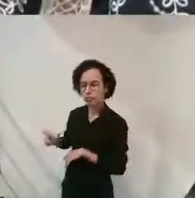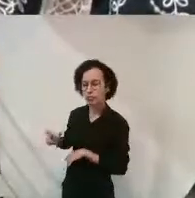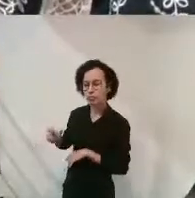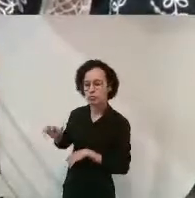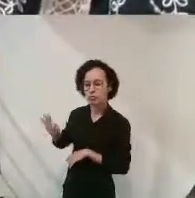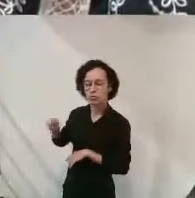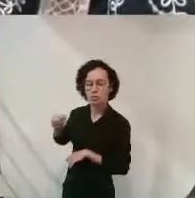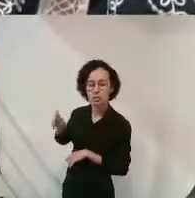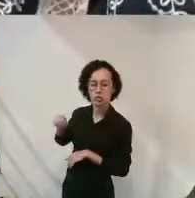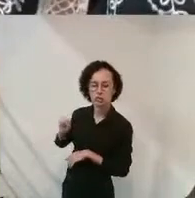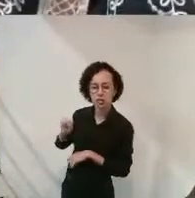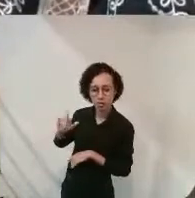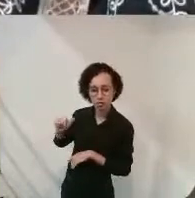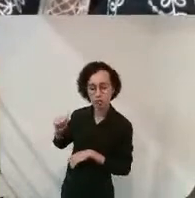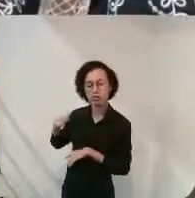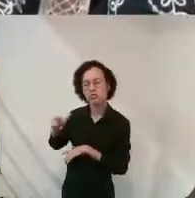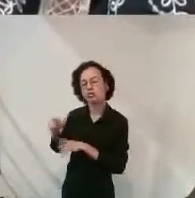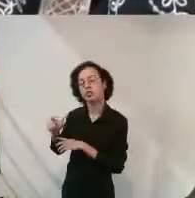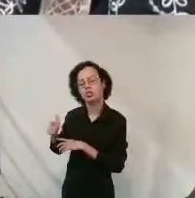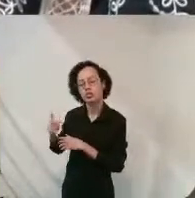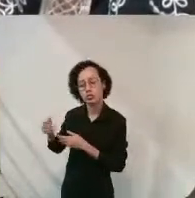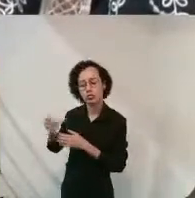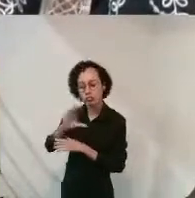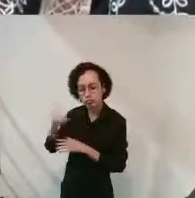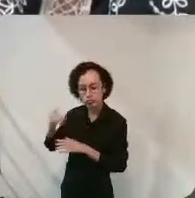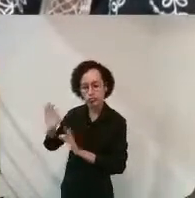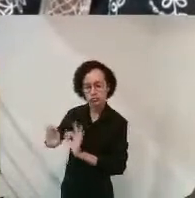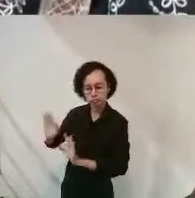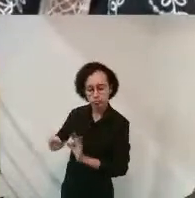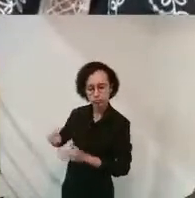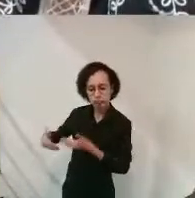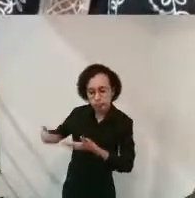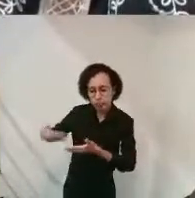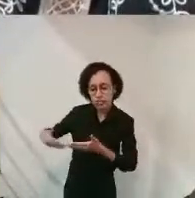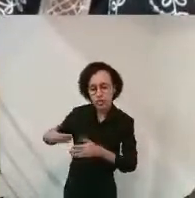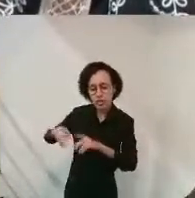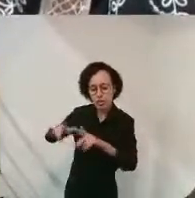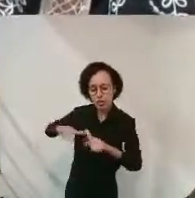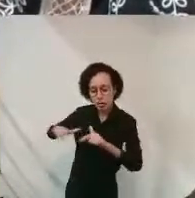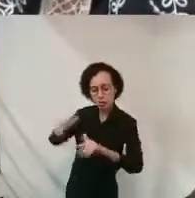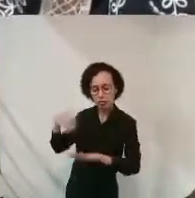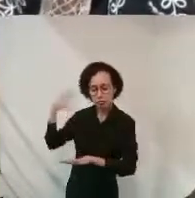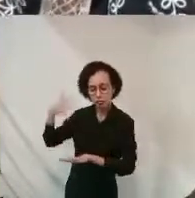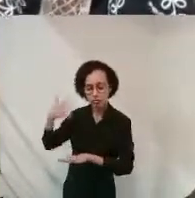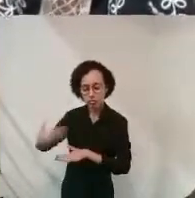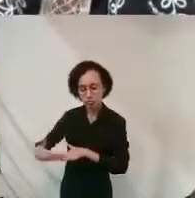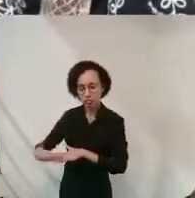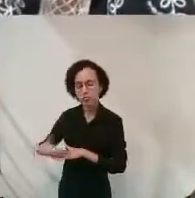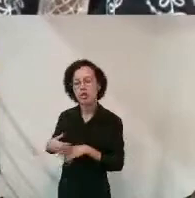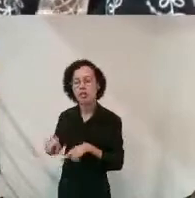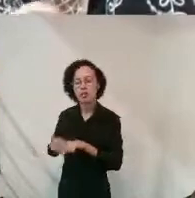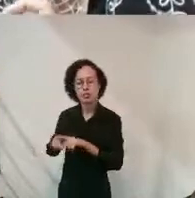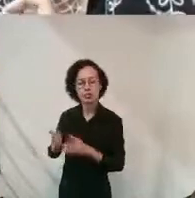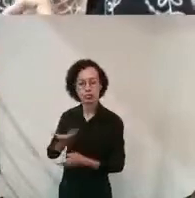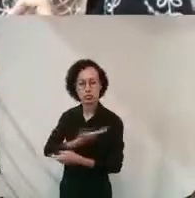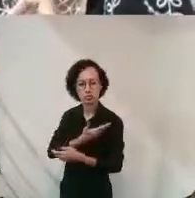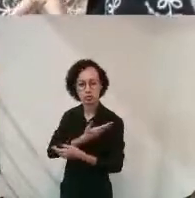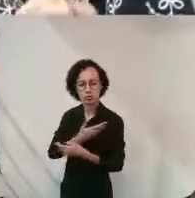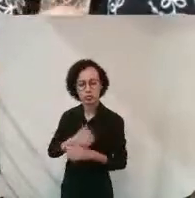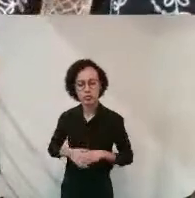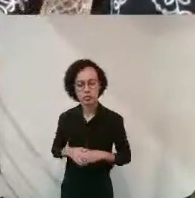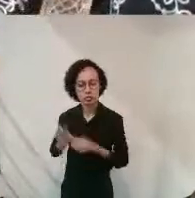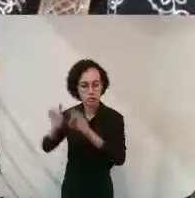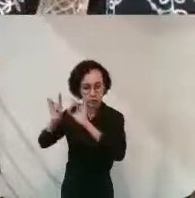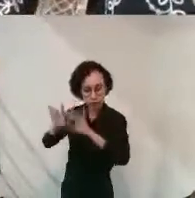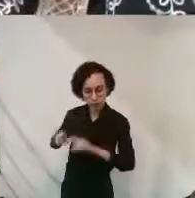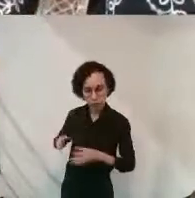coordenou brilhantemente esse trabalho, e tantos outros na Comissão do Meio Ambiente, todos os meus colegas de comissão, e especialmente